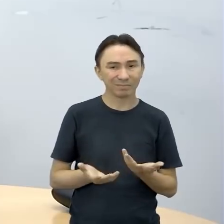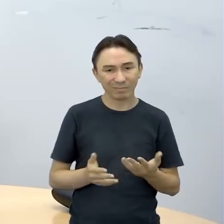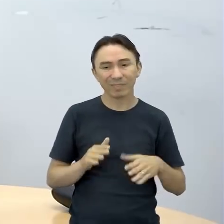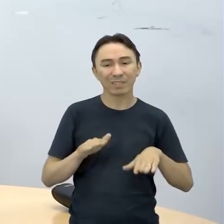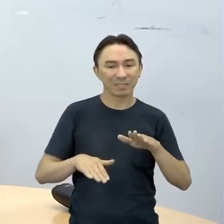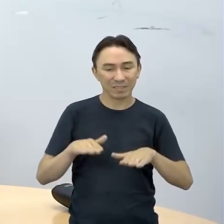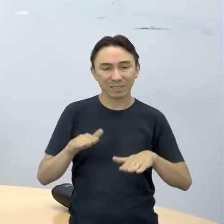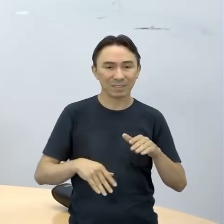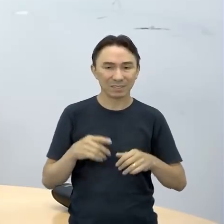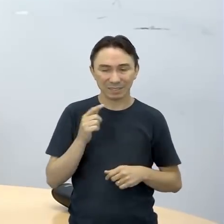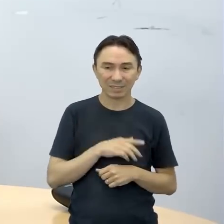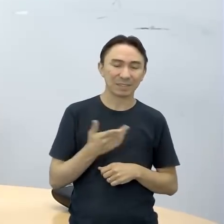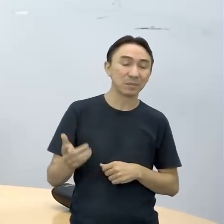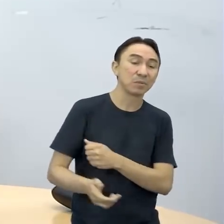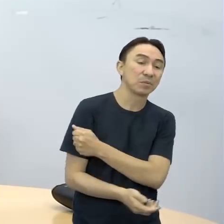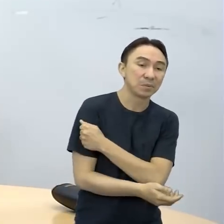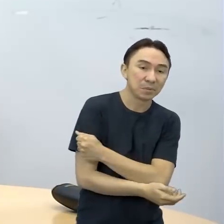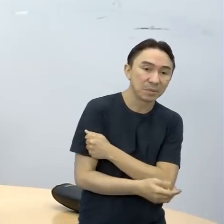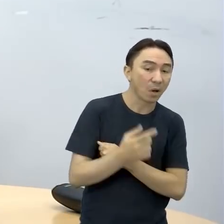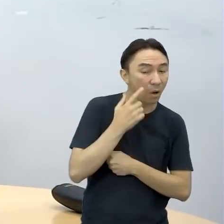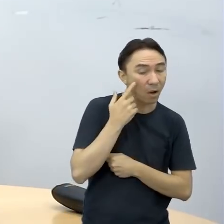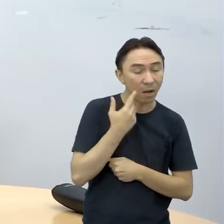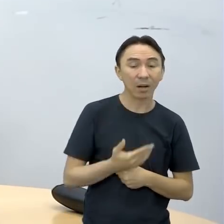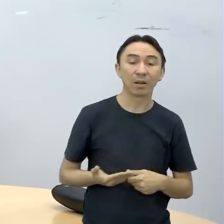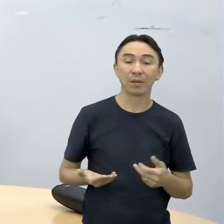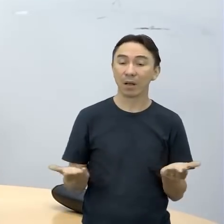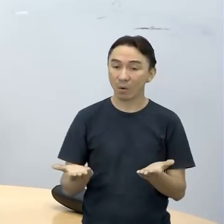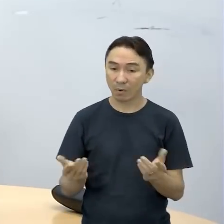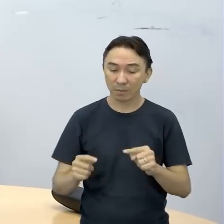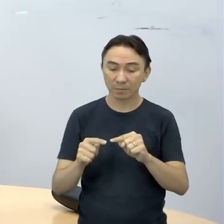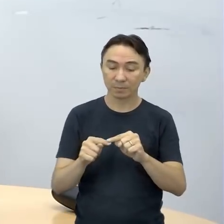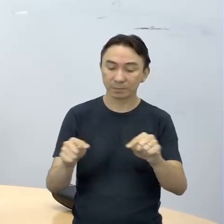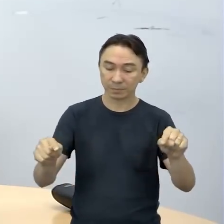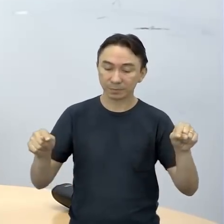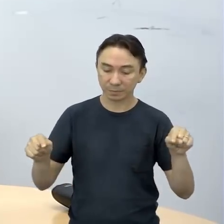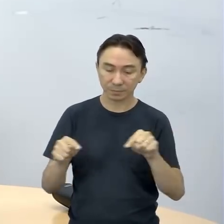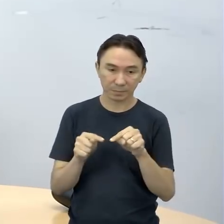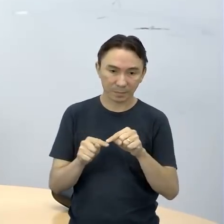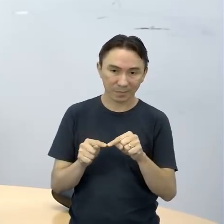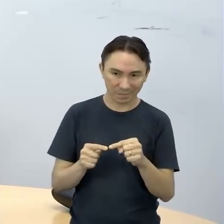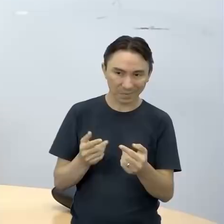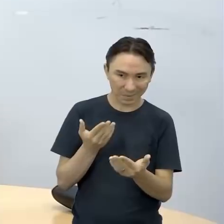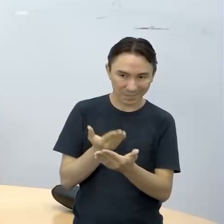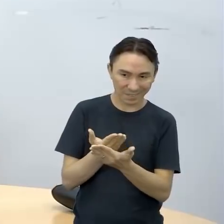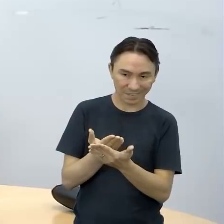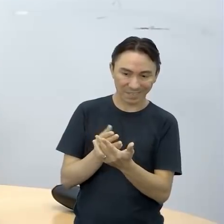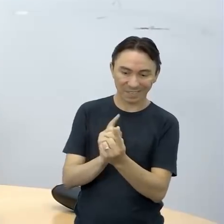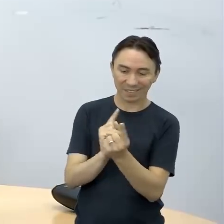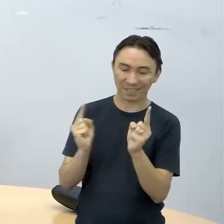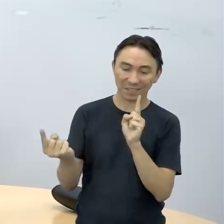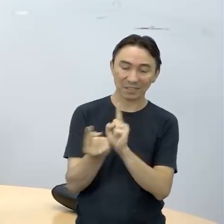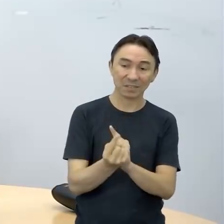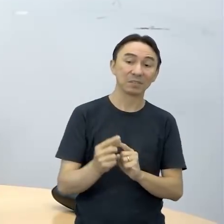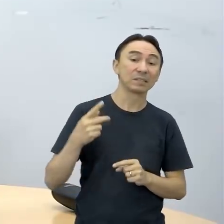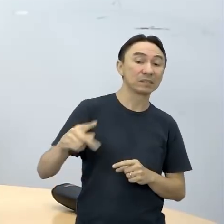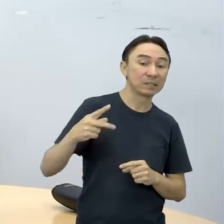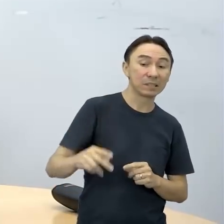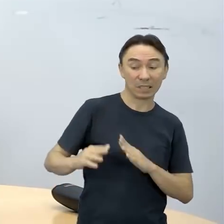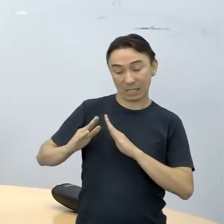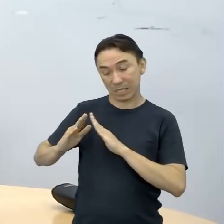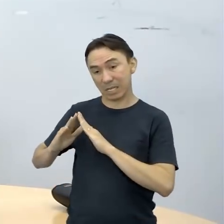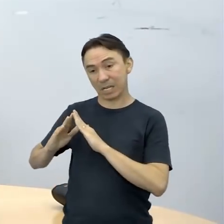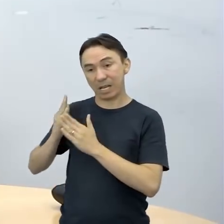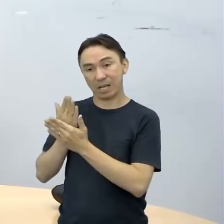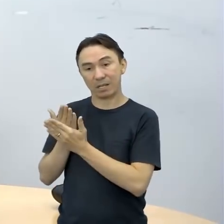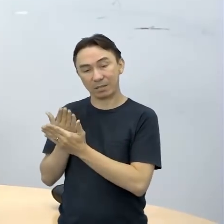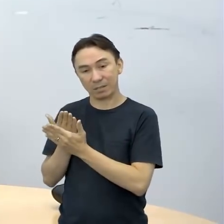sala de aula invertida e fala assim para eles, olha, aqui está o material, está o QR Code, né, Marcos? Sim. Vocês vão estudar em casa e aí na próxima aula